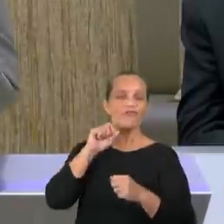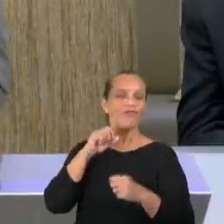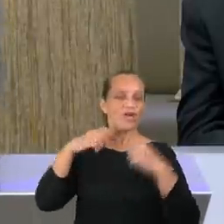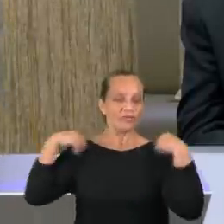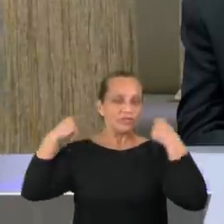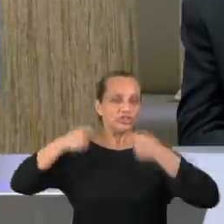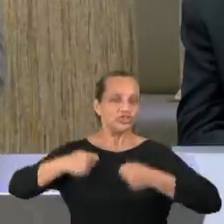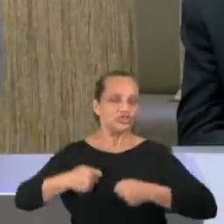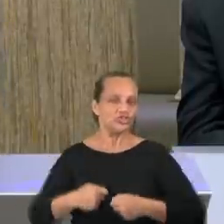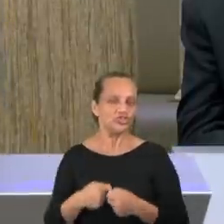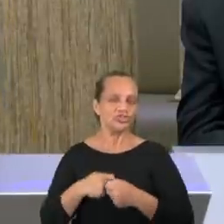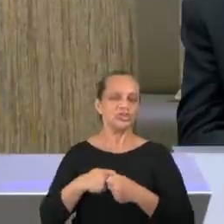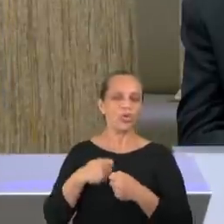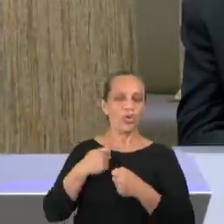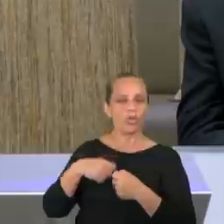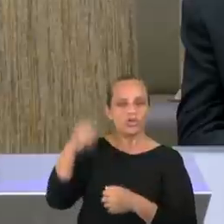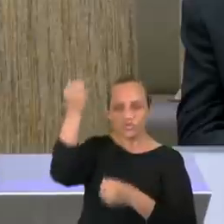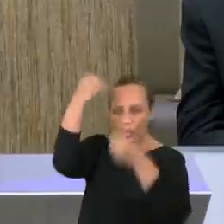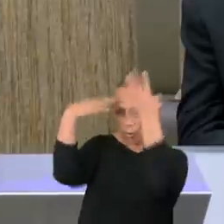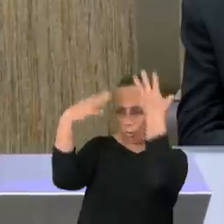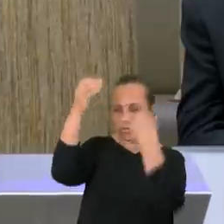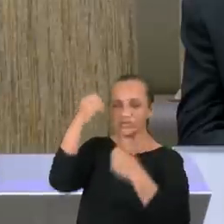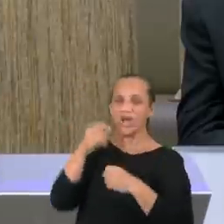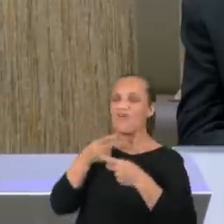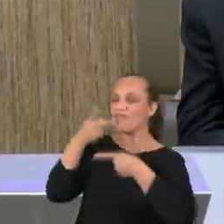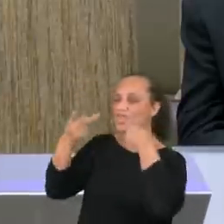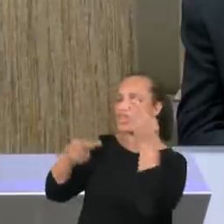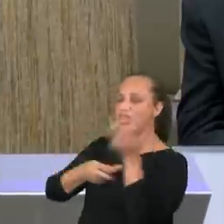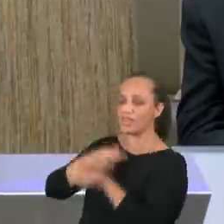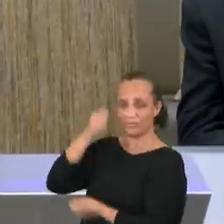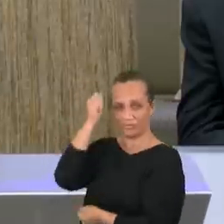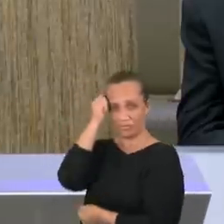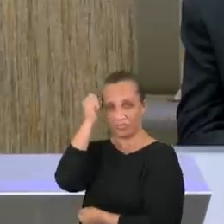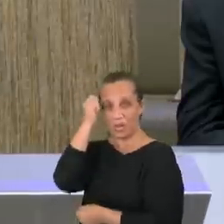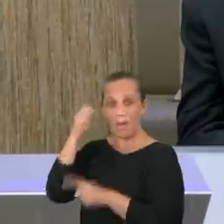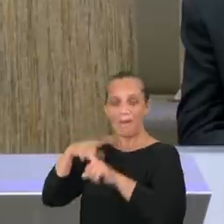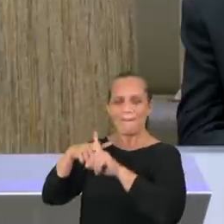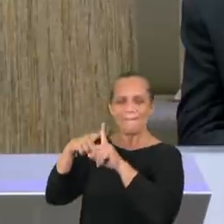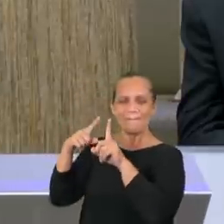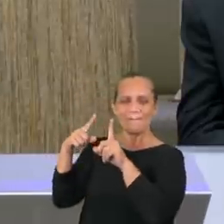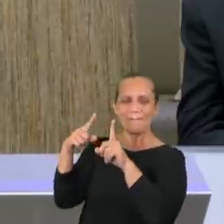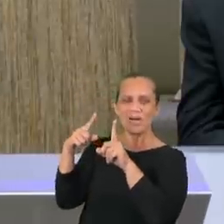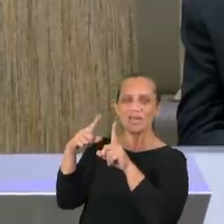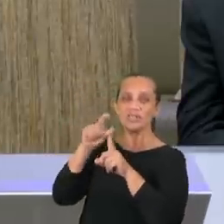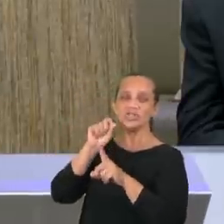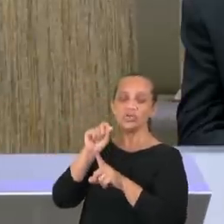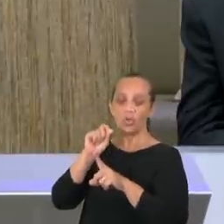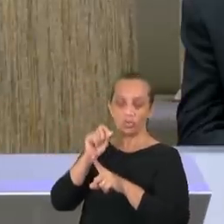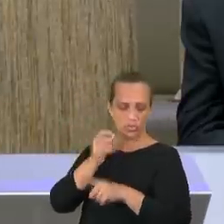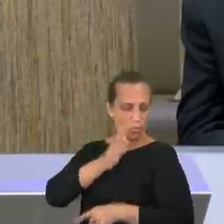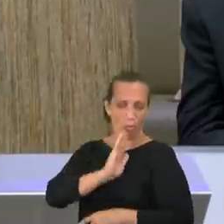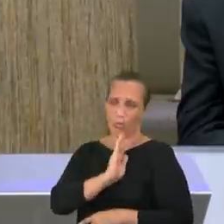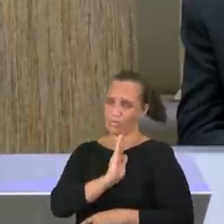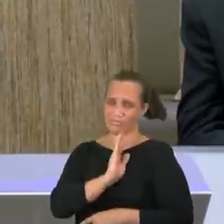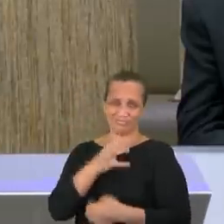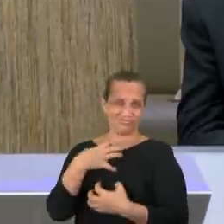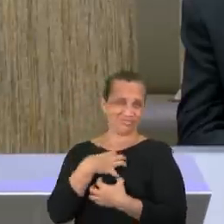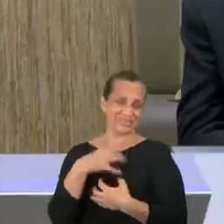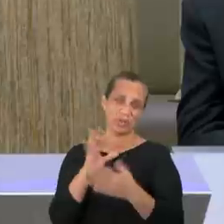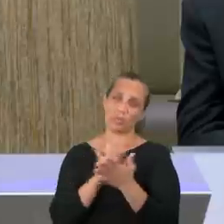pó, na cinza, dizendo com aquilo que estava arrependido. Mas isso falava só do lado externo.